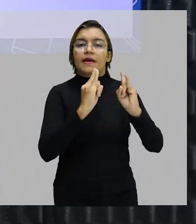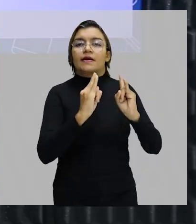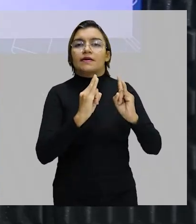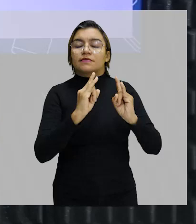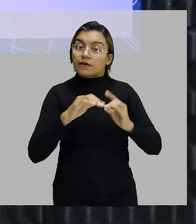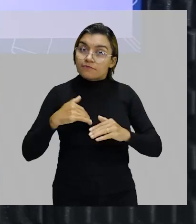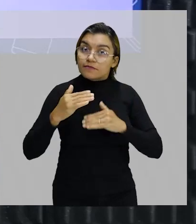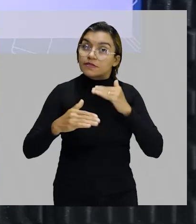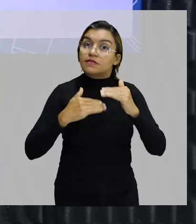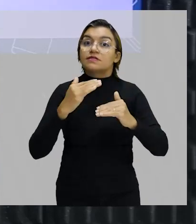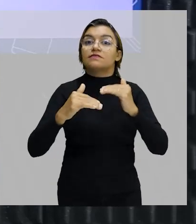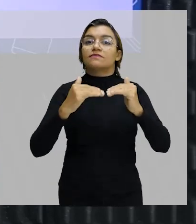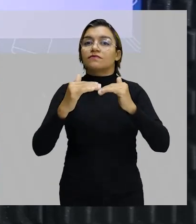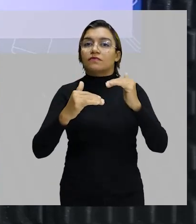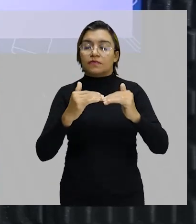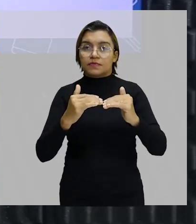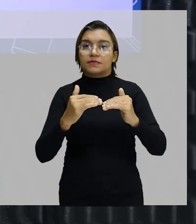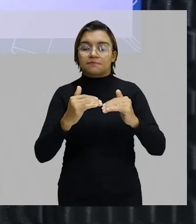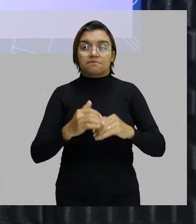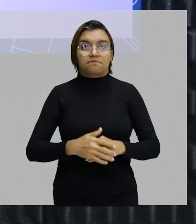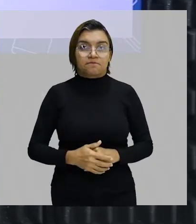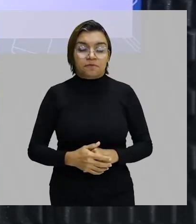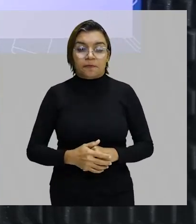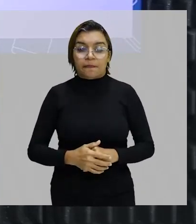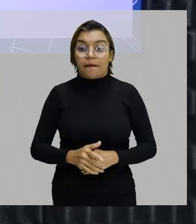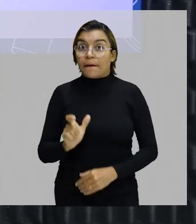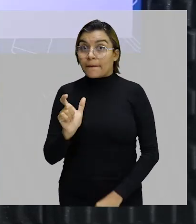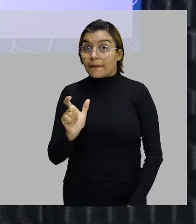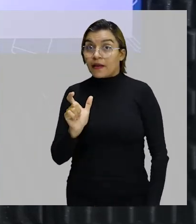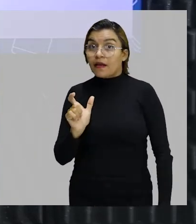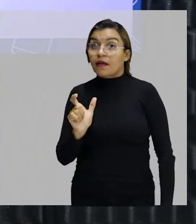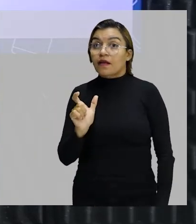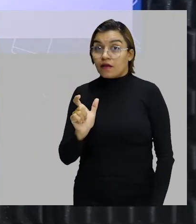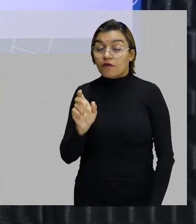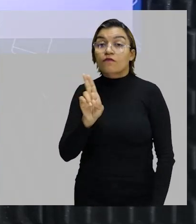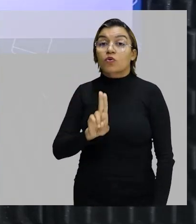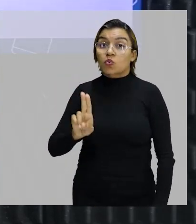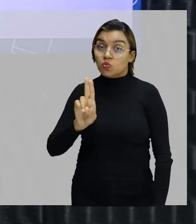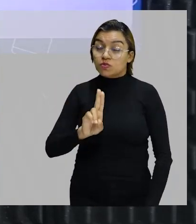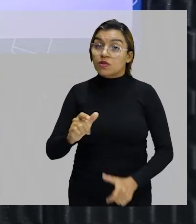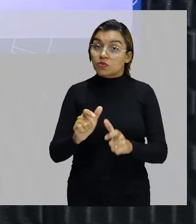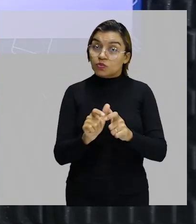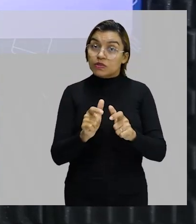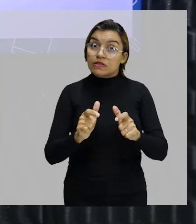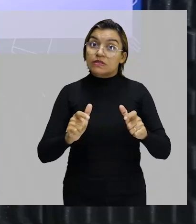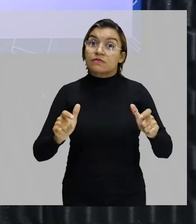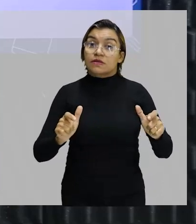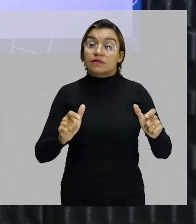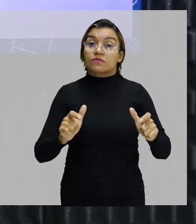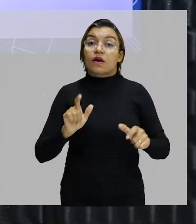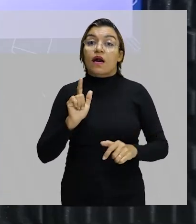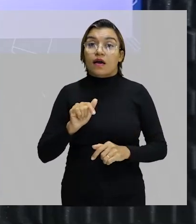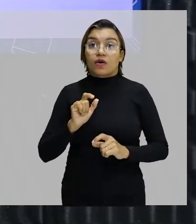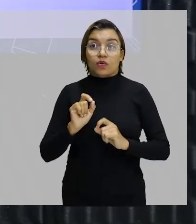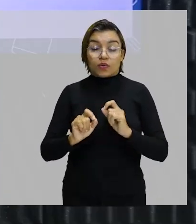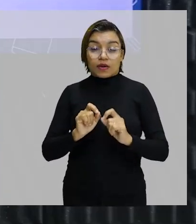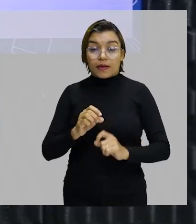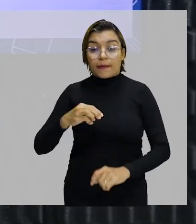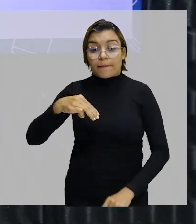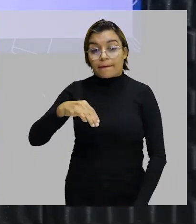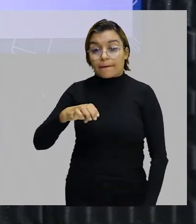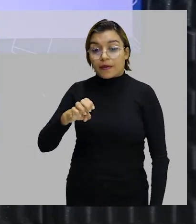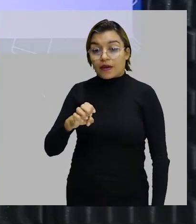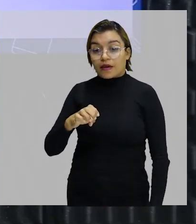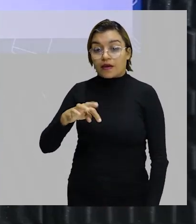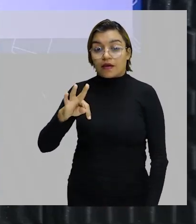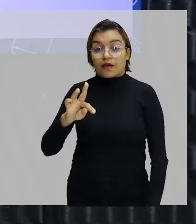está desenvolvendo sua infraestrutura. O termo mais adequado para esse crescimento de infraestrutural seria